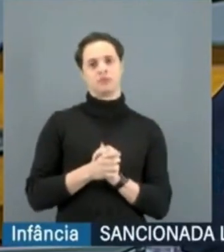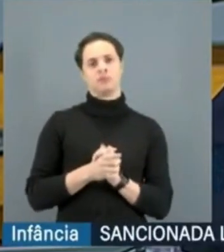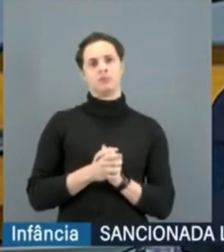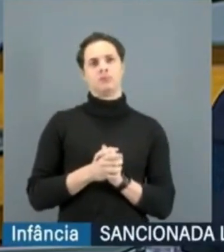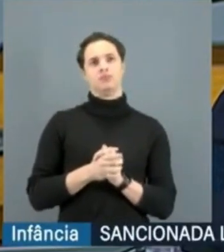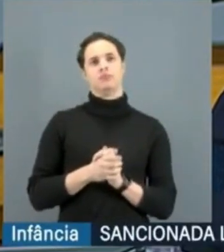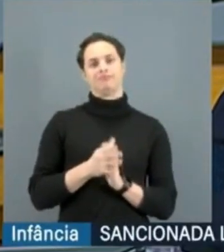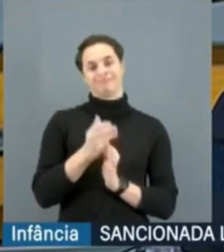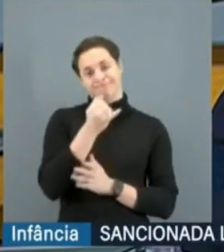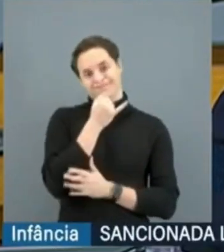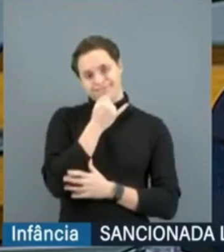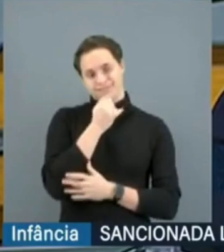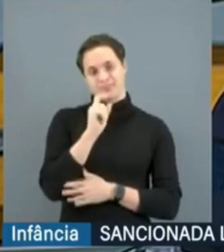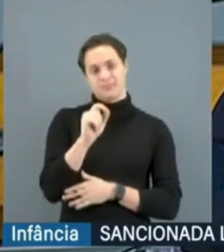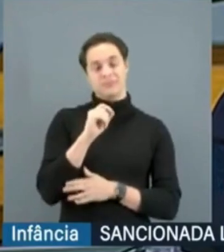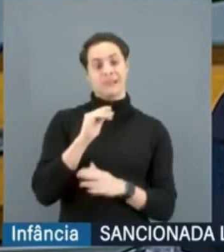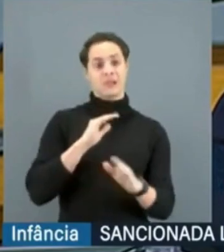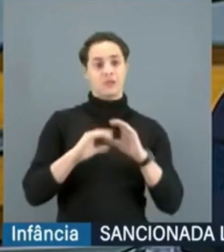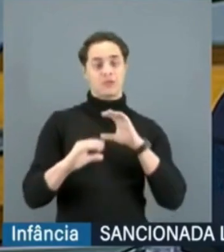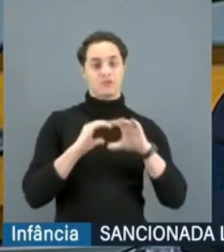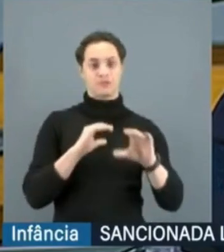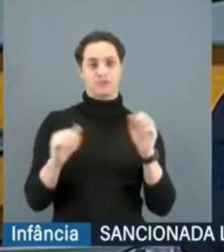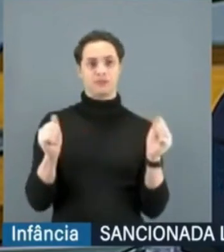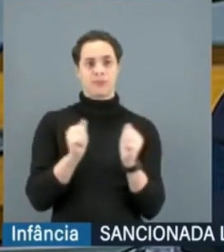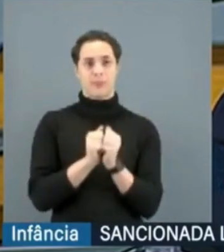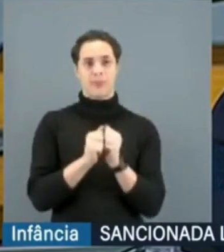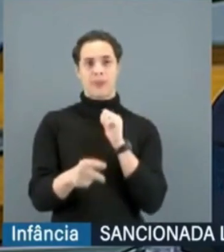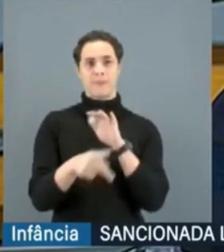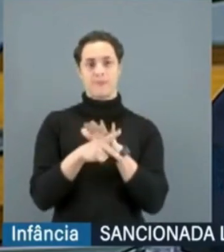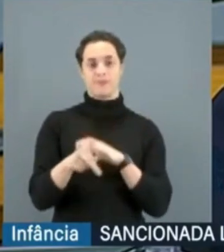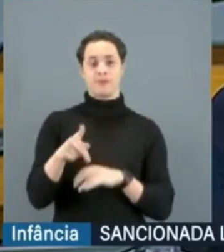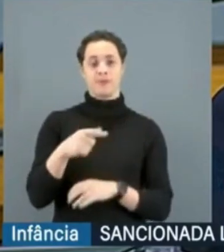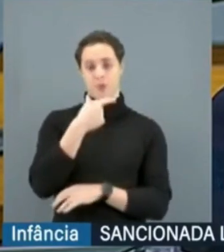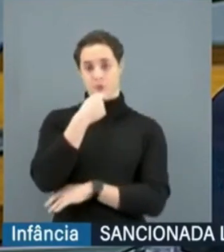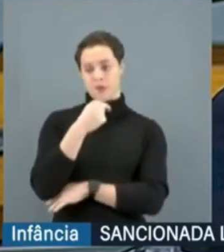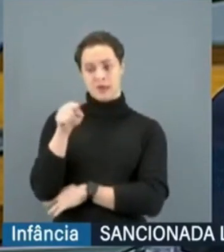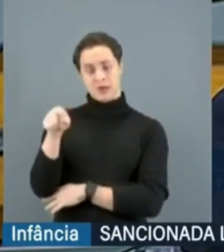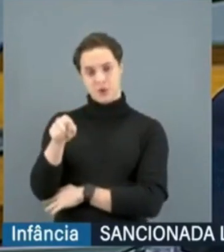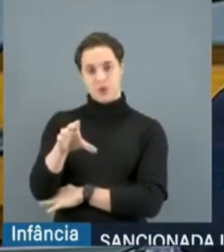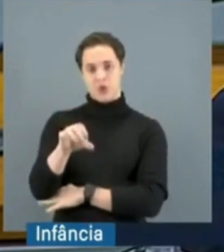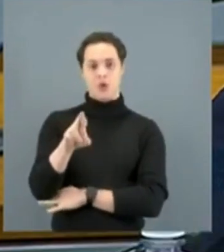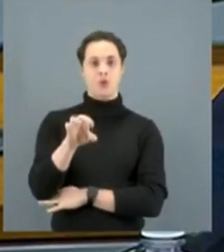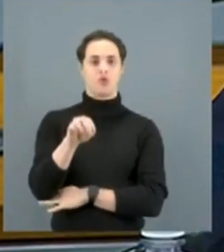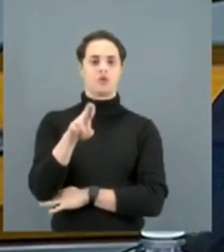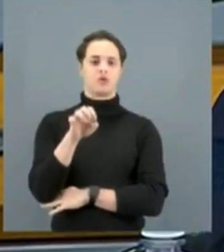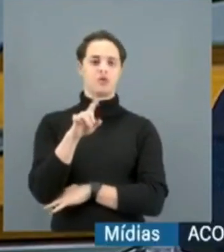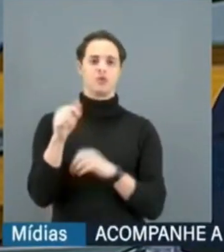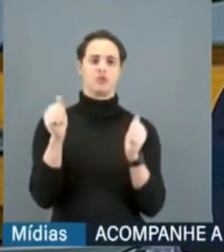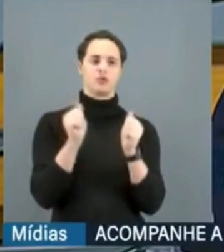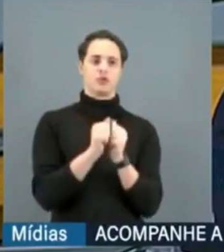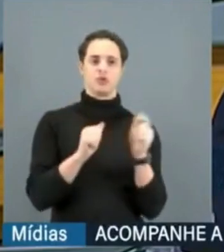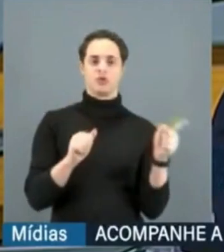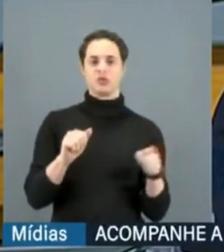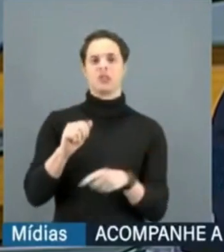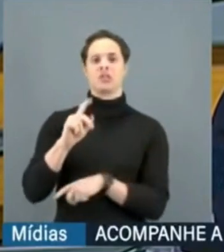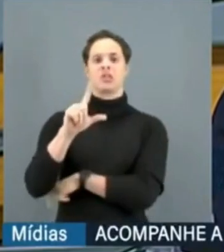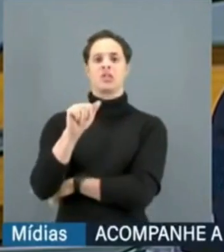lamentáveis e deploráveis na comunicação do tenente-coronel com o coronel